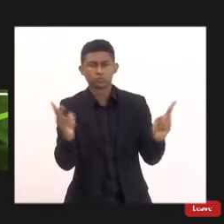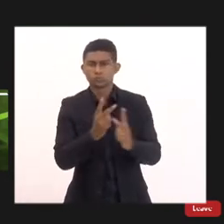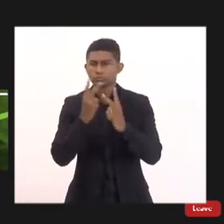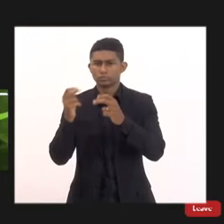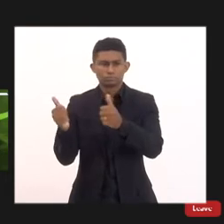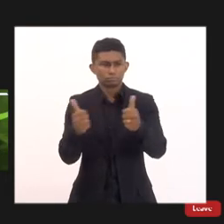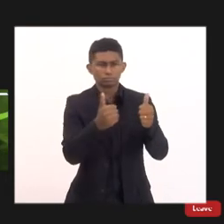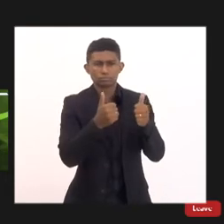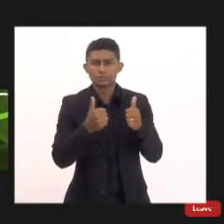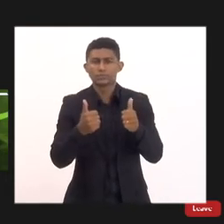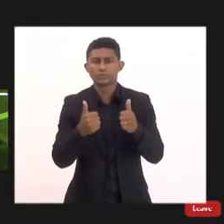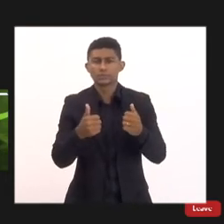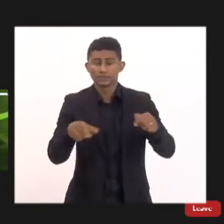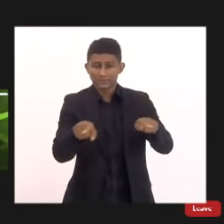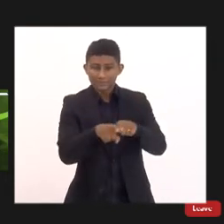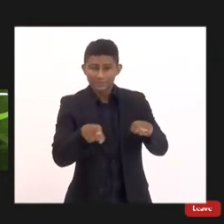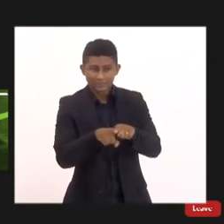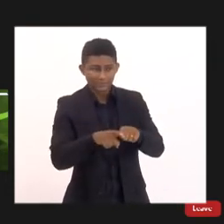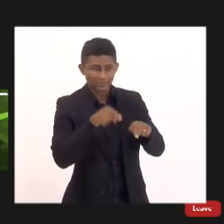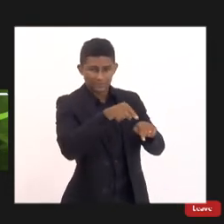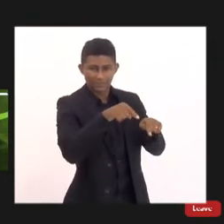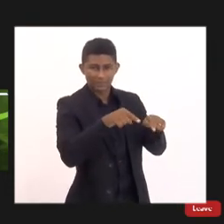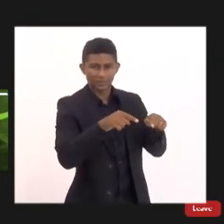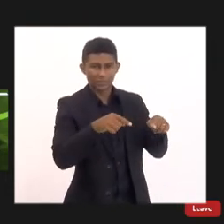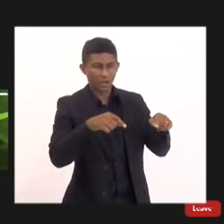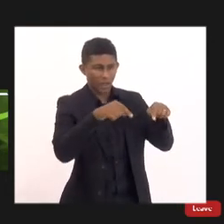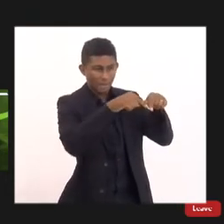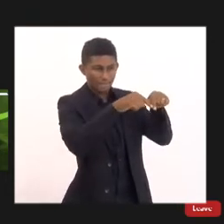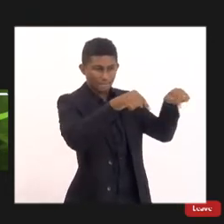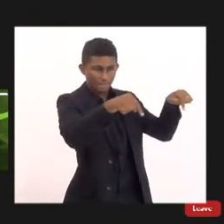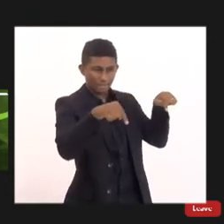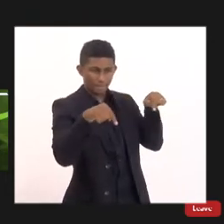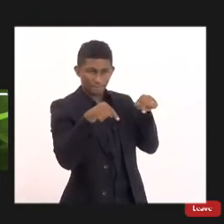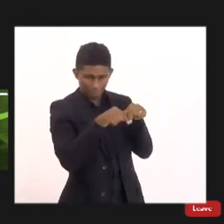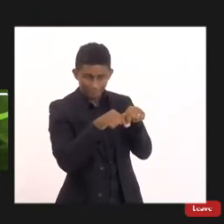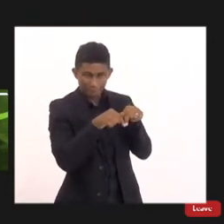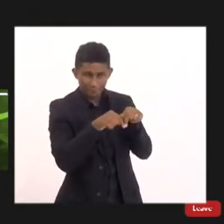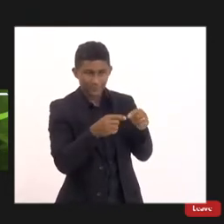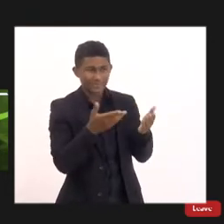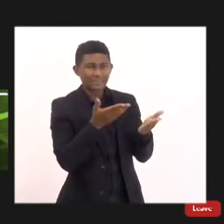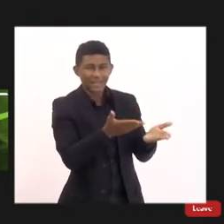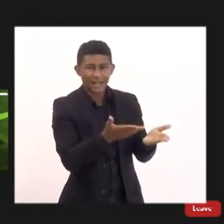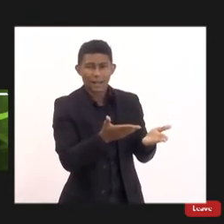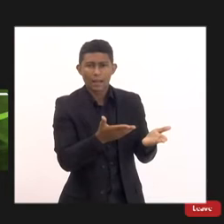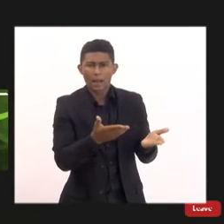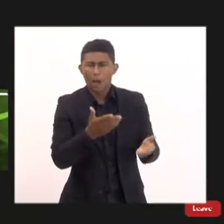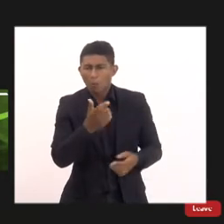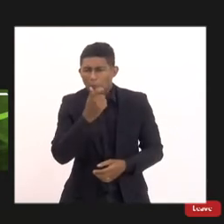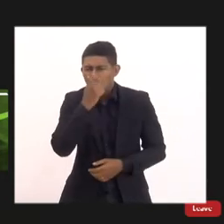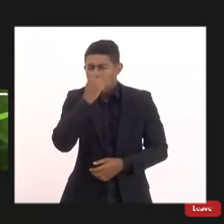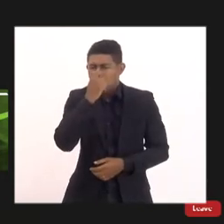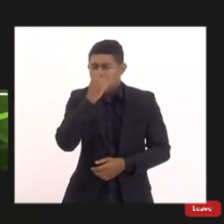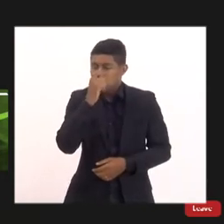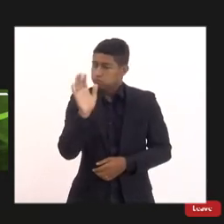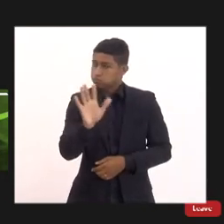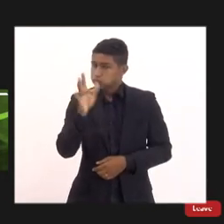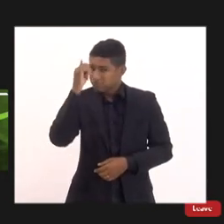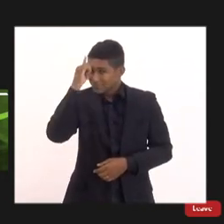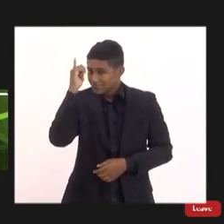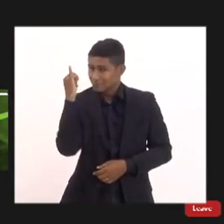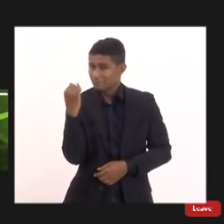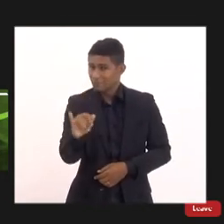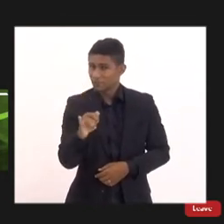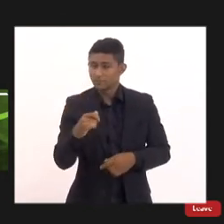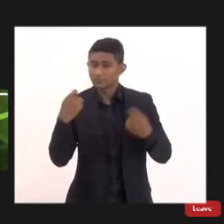que abra mais turmas para que as turmas não fiquem superlotadas, né, para que o distanciamento possa